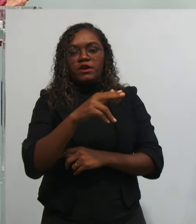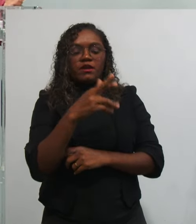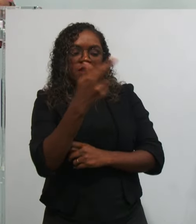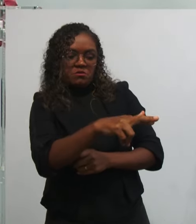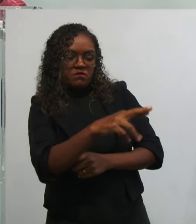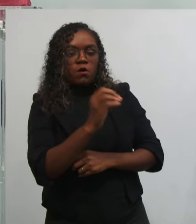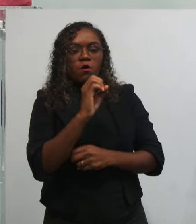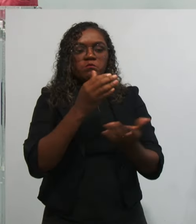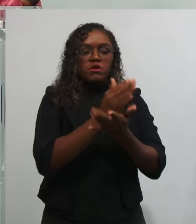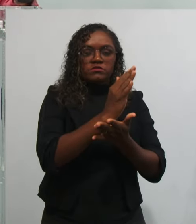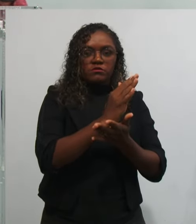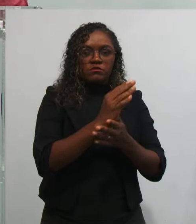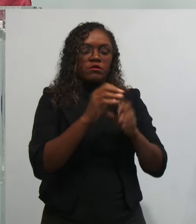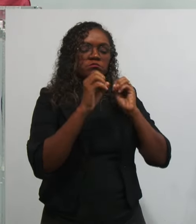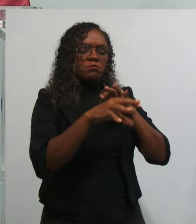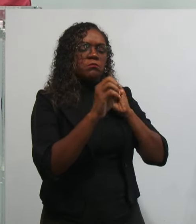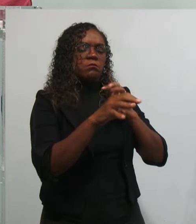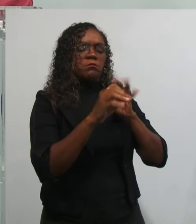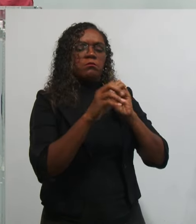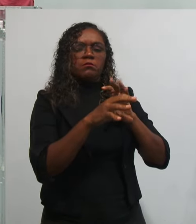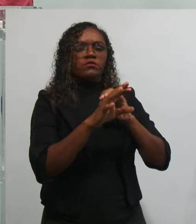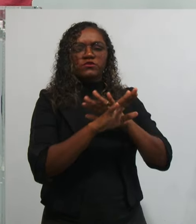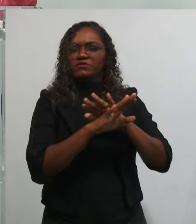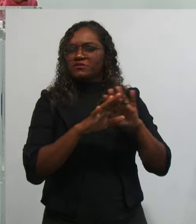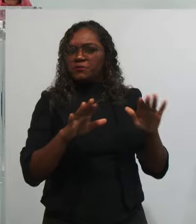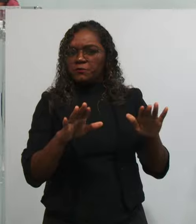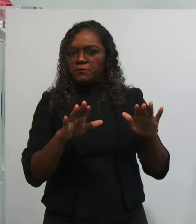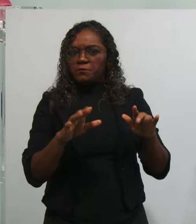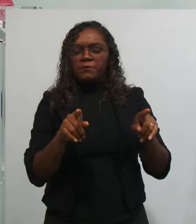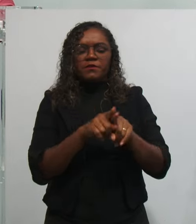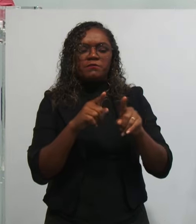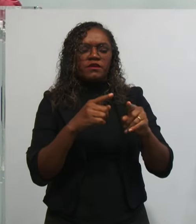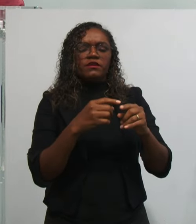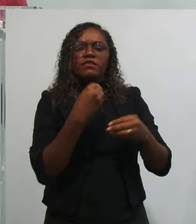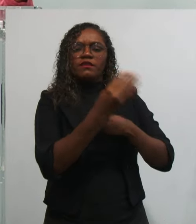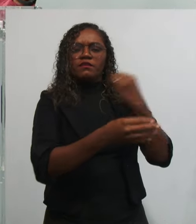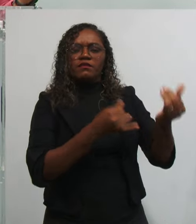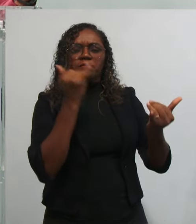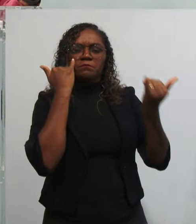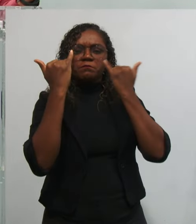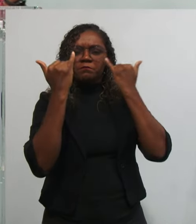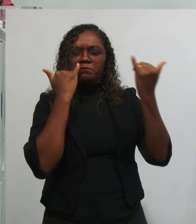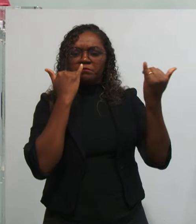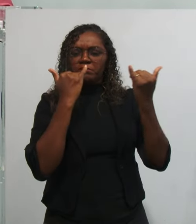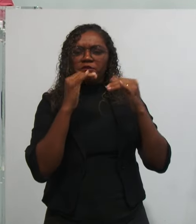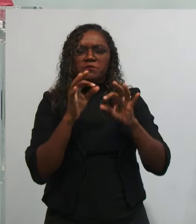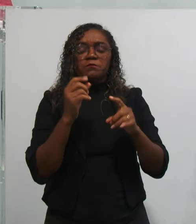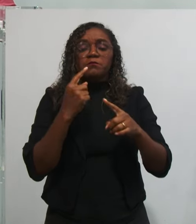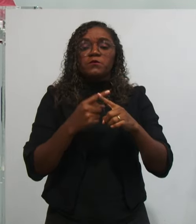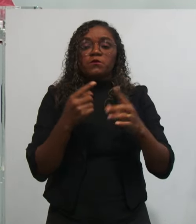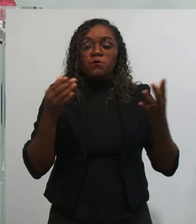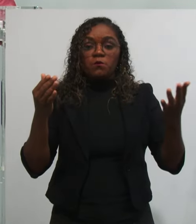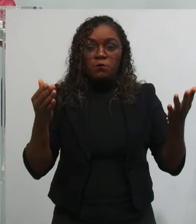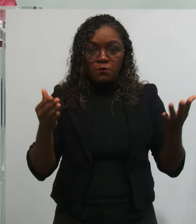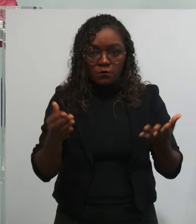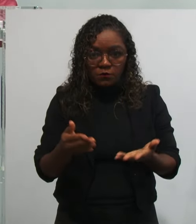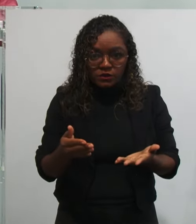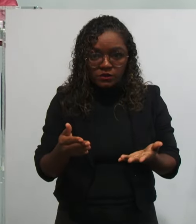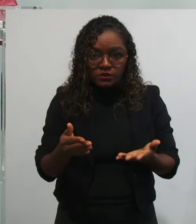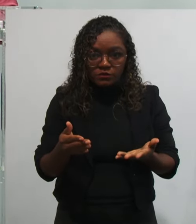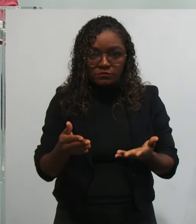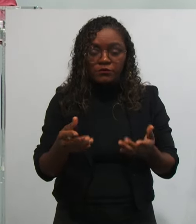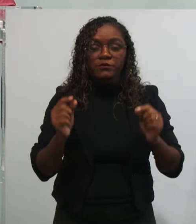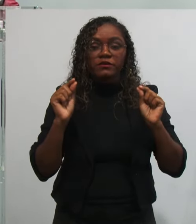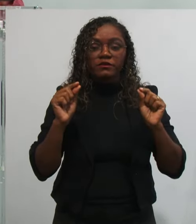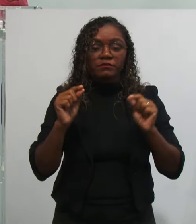simplesmente ministrar conteúdos eh colocar informações porque essas informações hoje essa geração ela